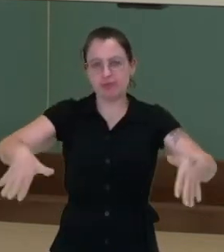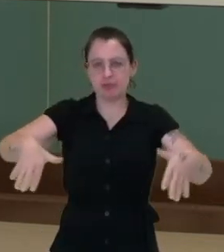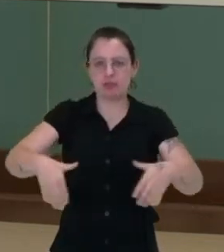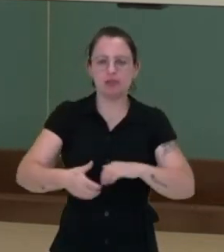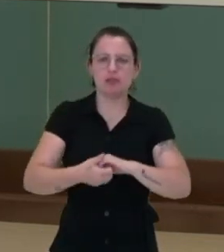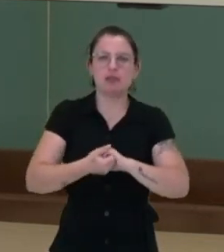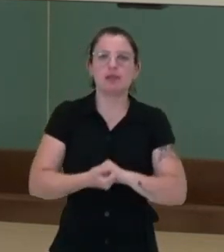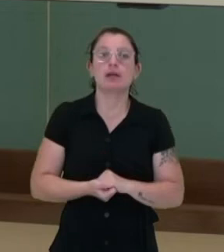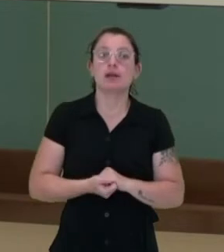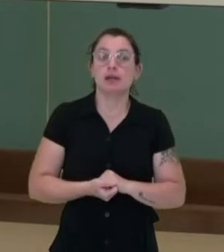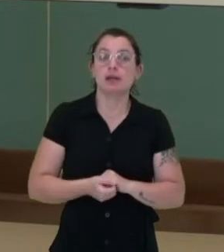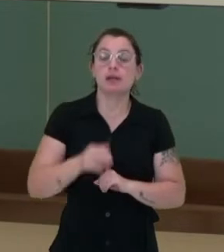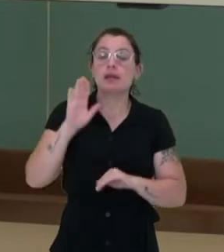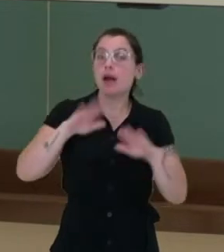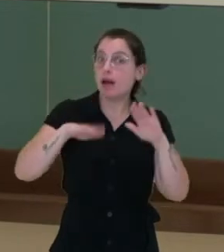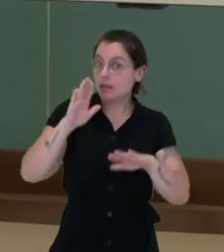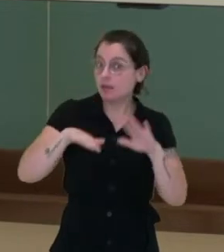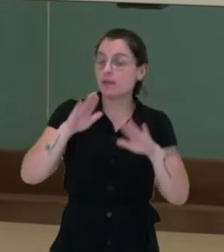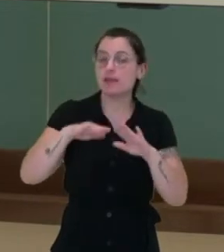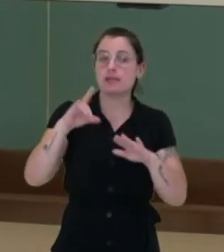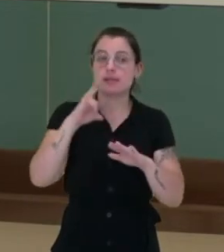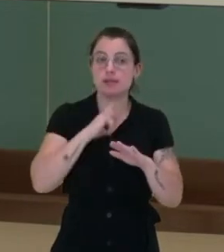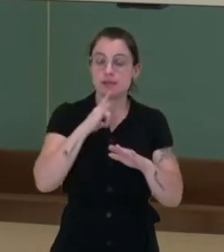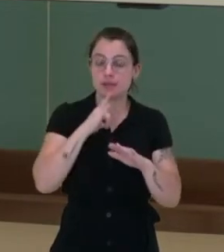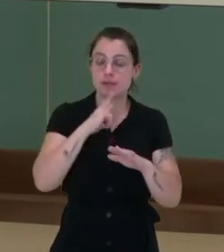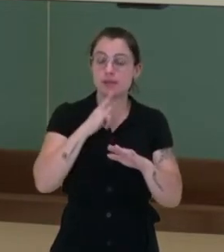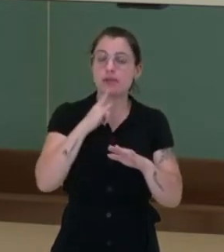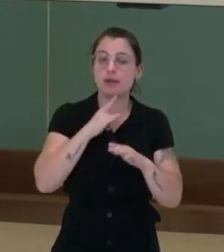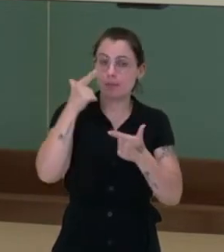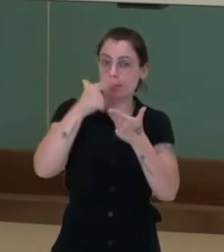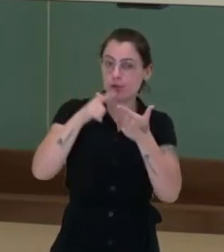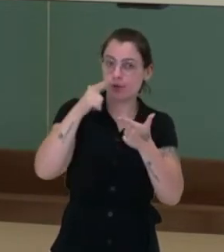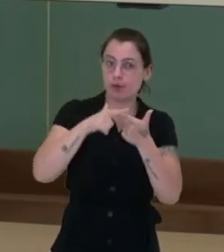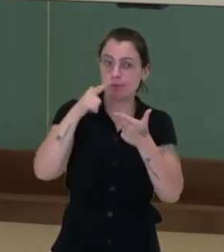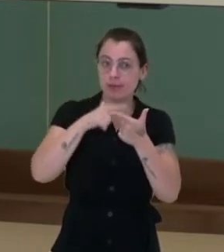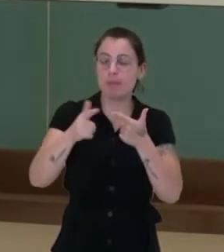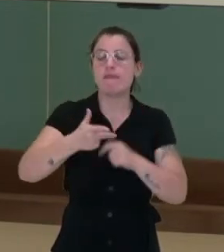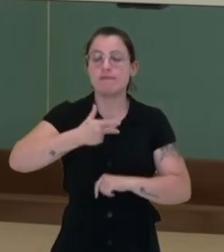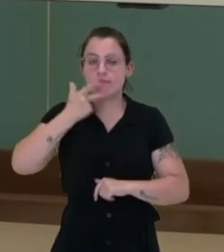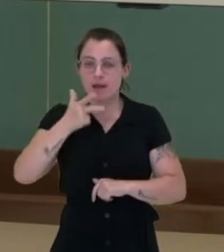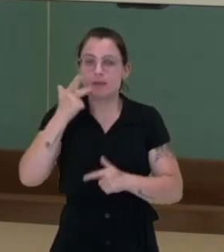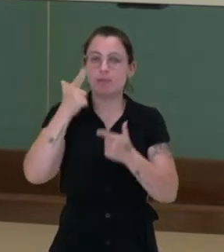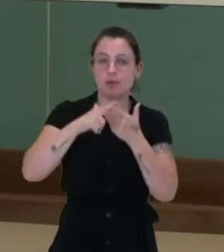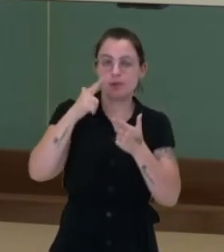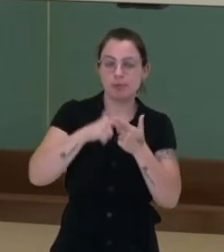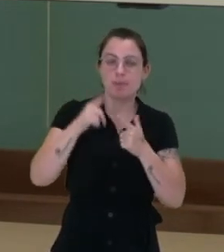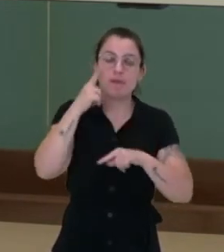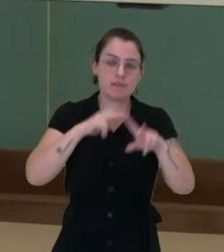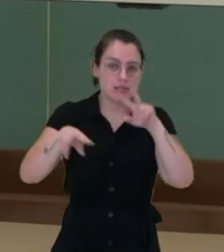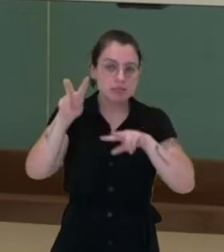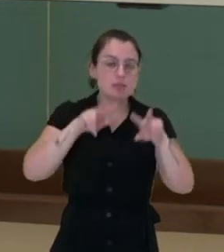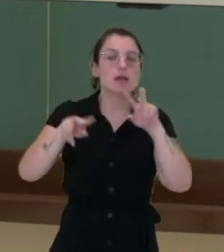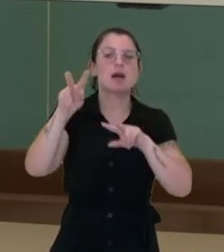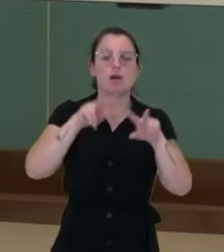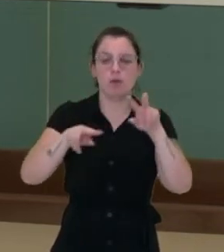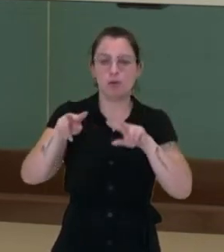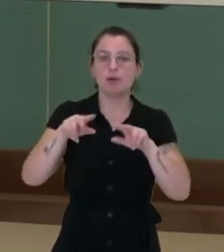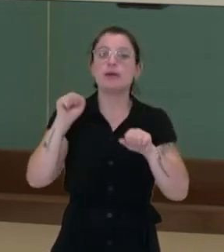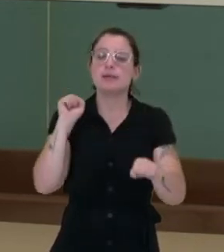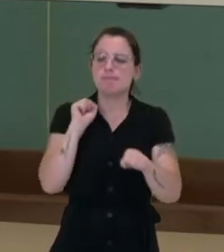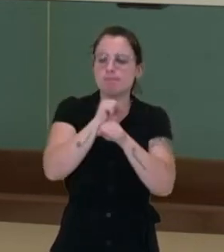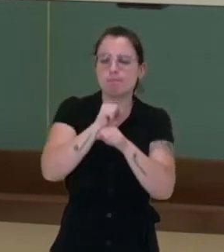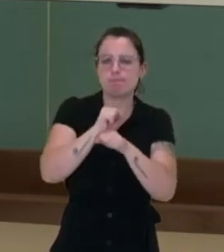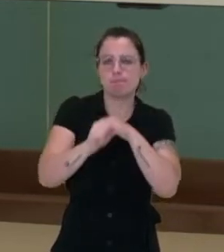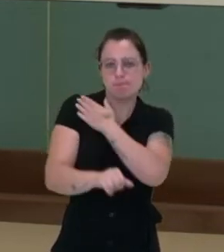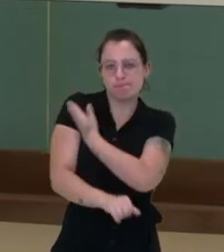alguns movimentos, problemas na fala e, consequentemente, na visão. E aqui a gente vai falar um pouquinho de